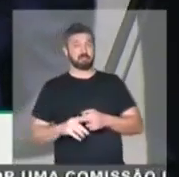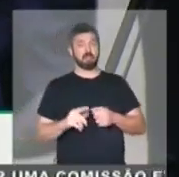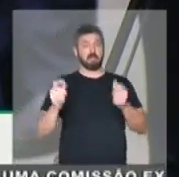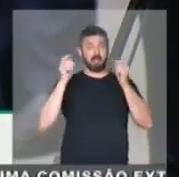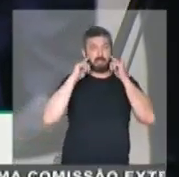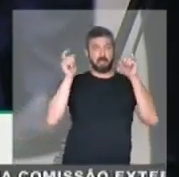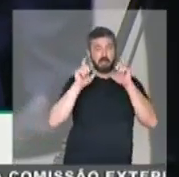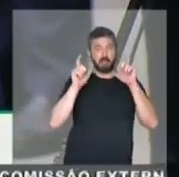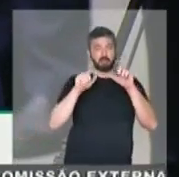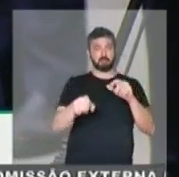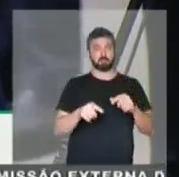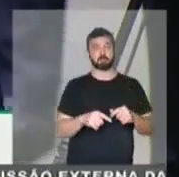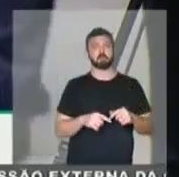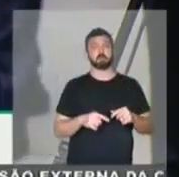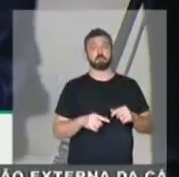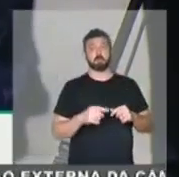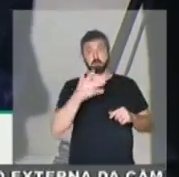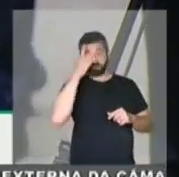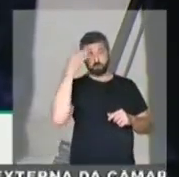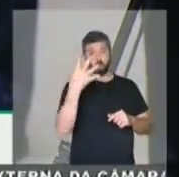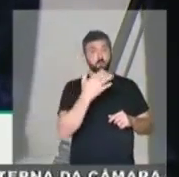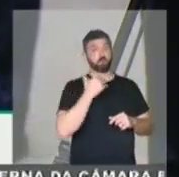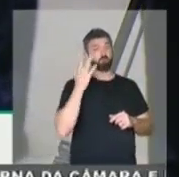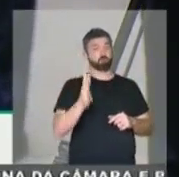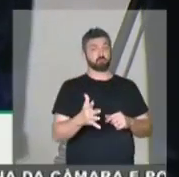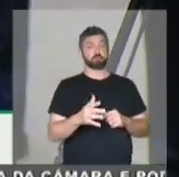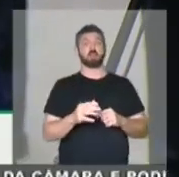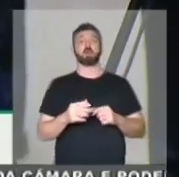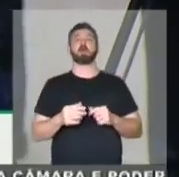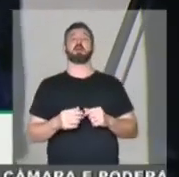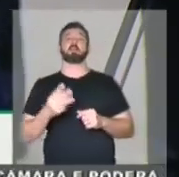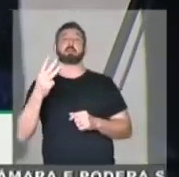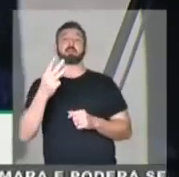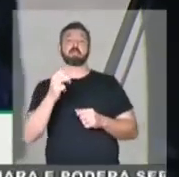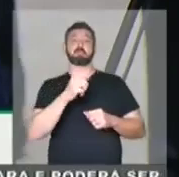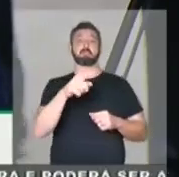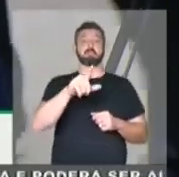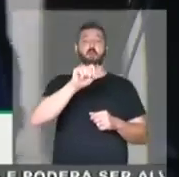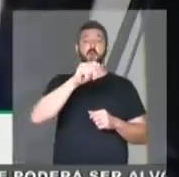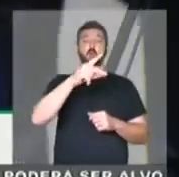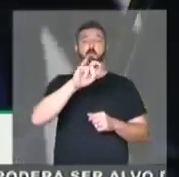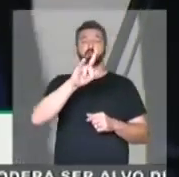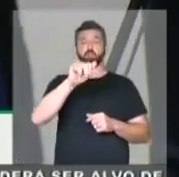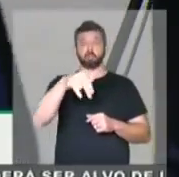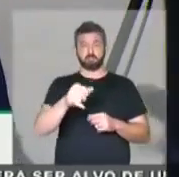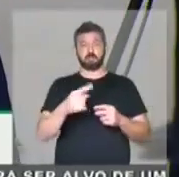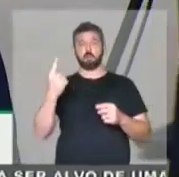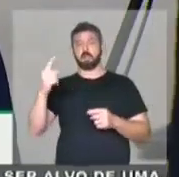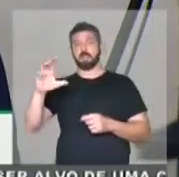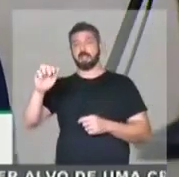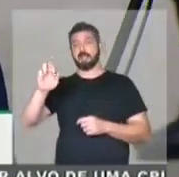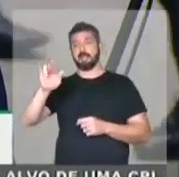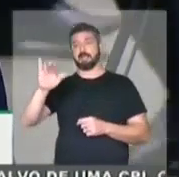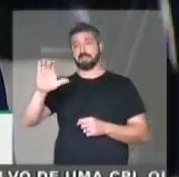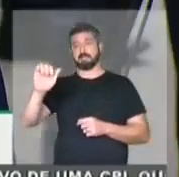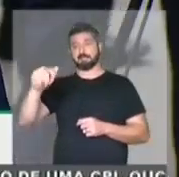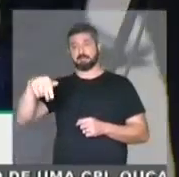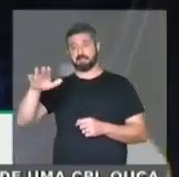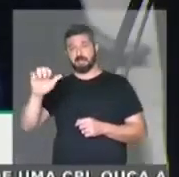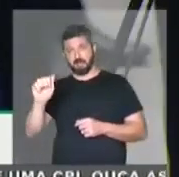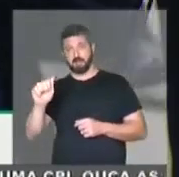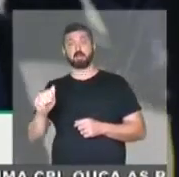de alerta. 4 pessoas já morreram, 3 em Santa Leopoldina e 1 em Cariacica. Dezenas de famílias